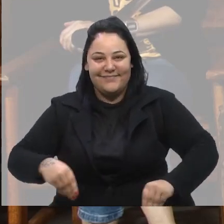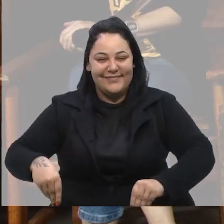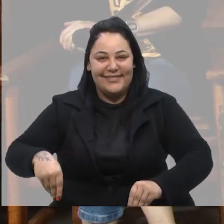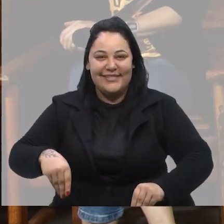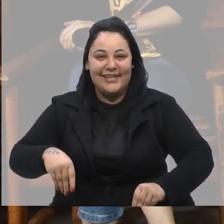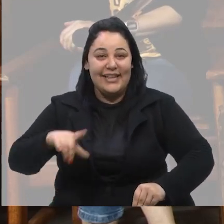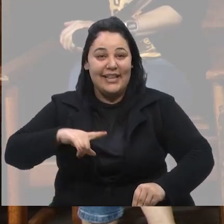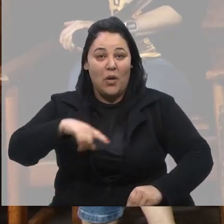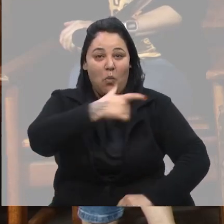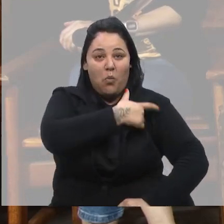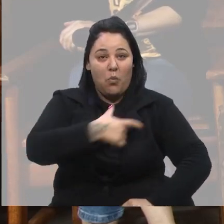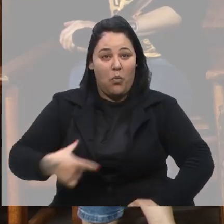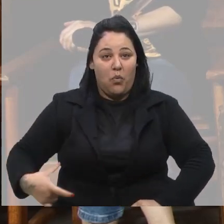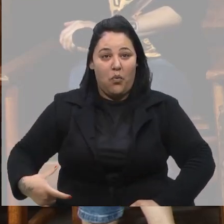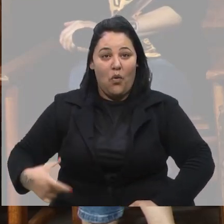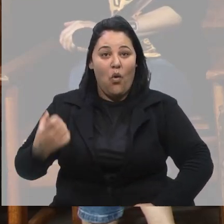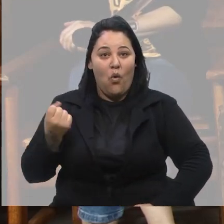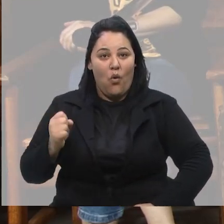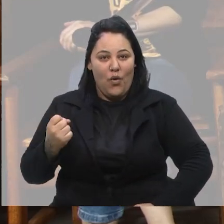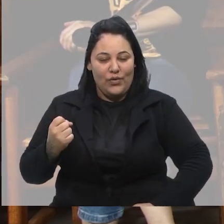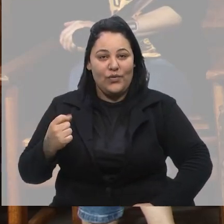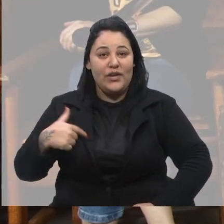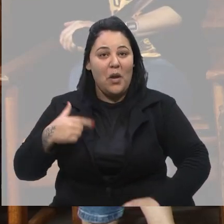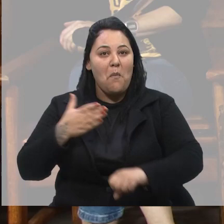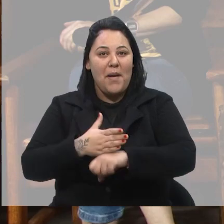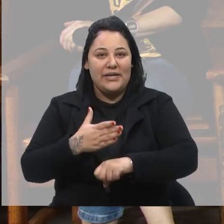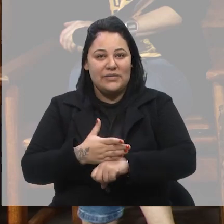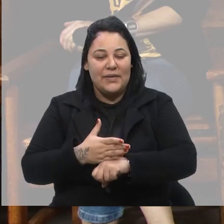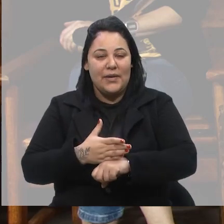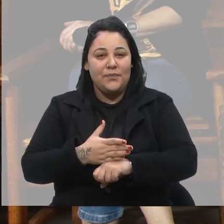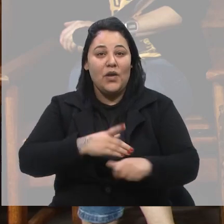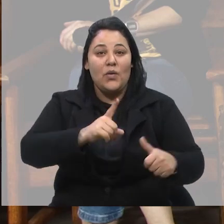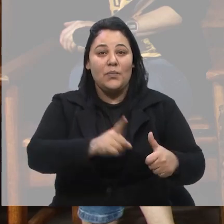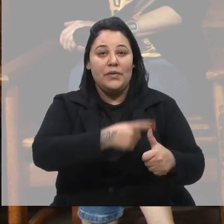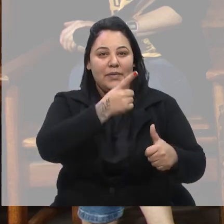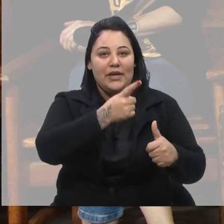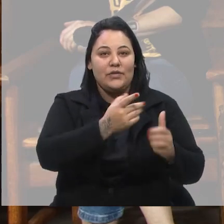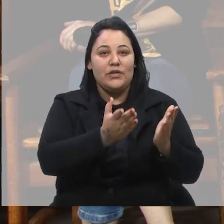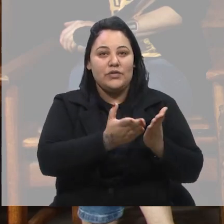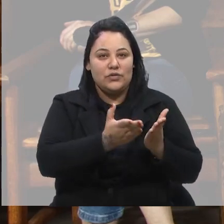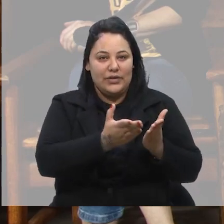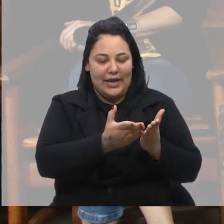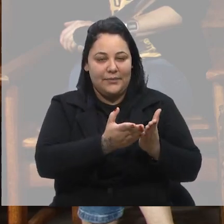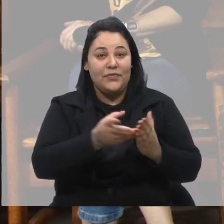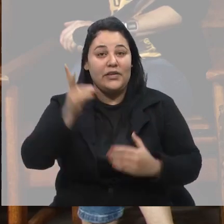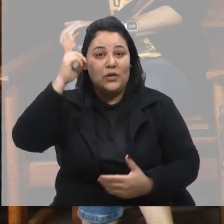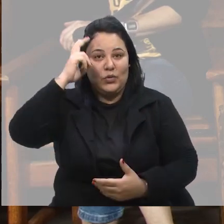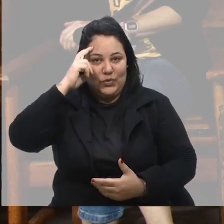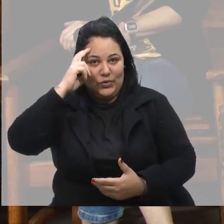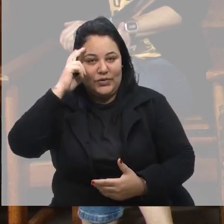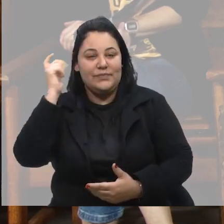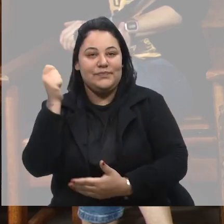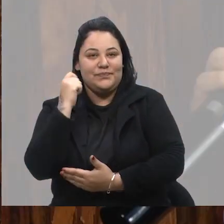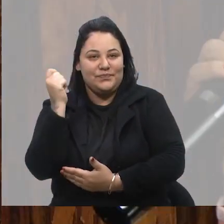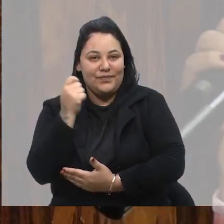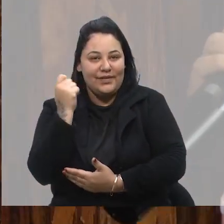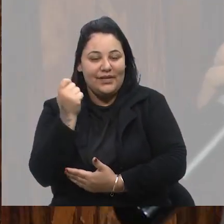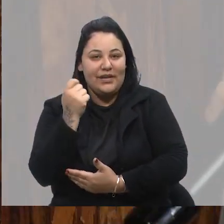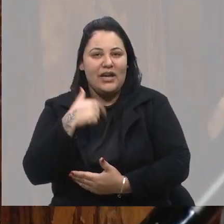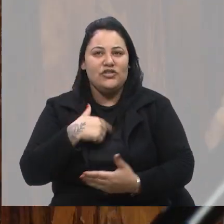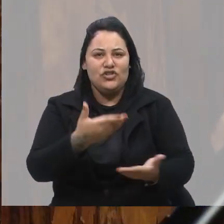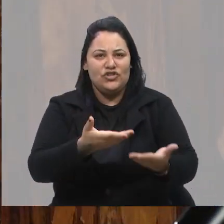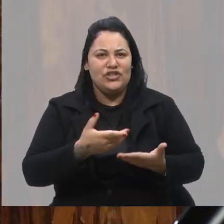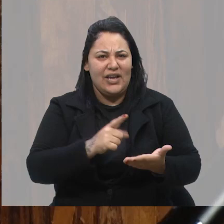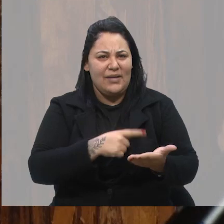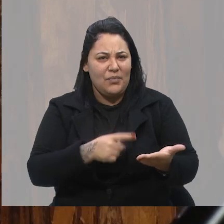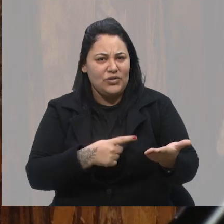8 faixas. O primeiro eu estudei um pouco sobre o nativismo, a gente ganhava apostilas, ganhava livros,